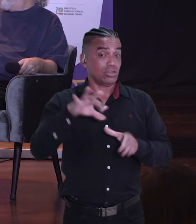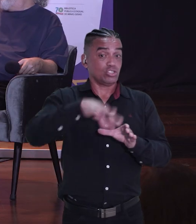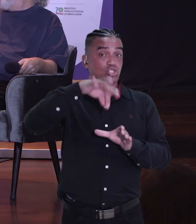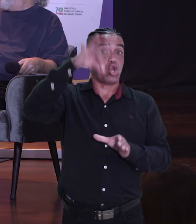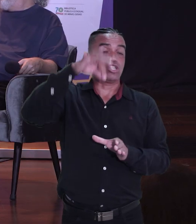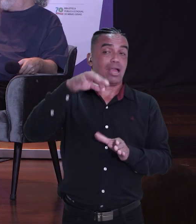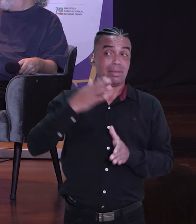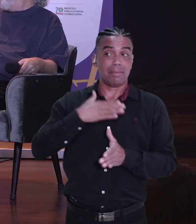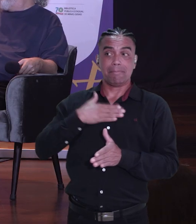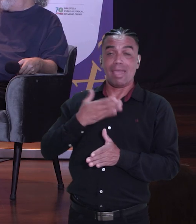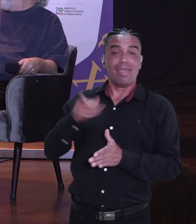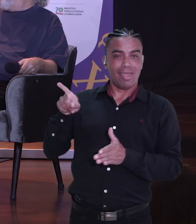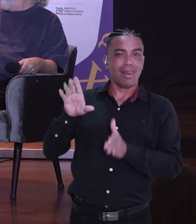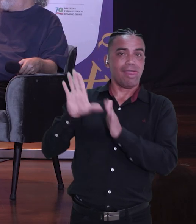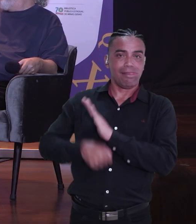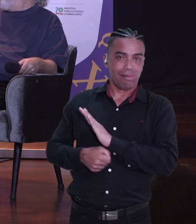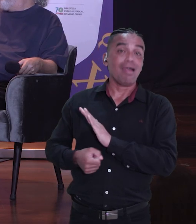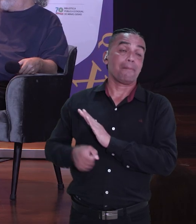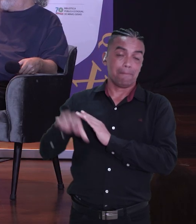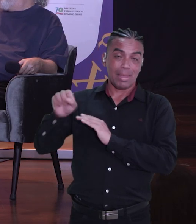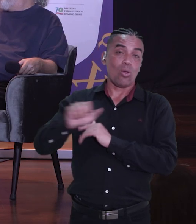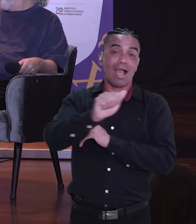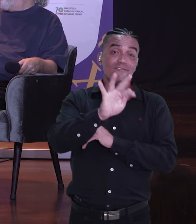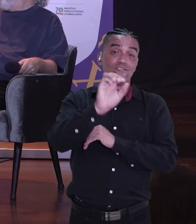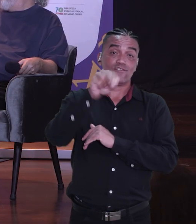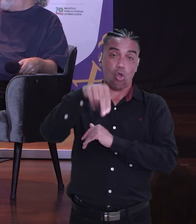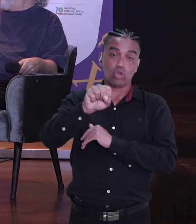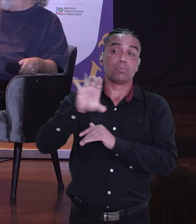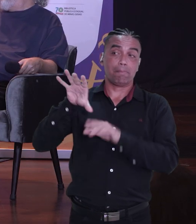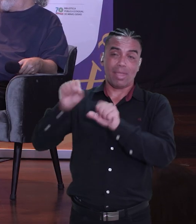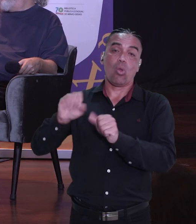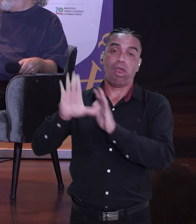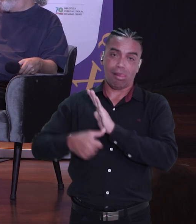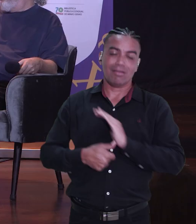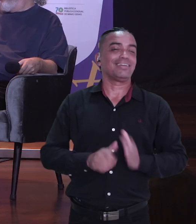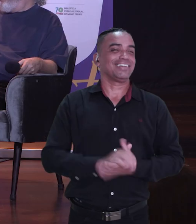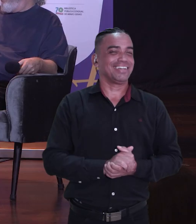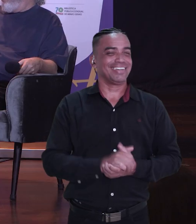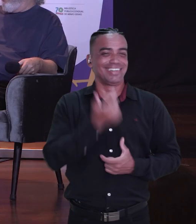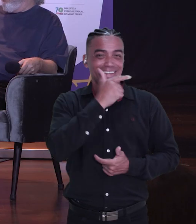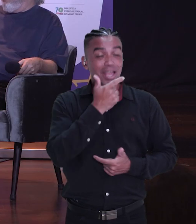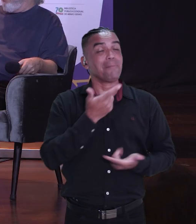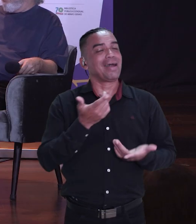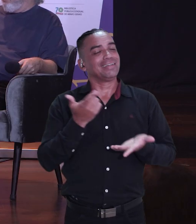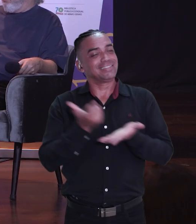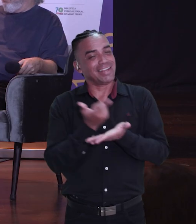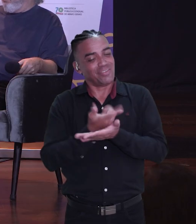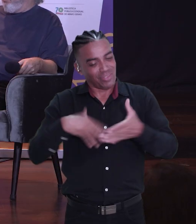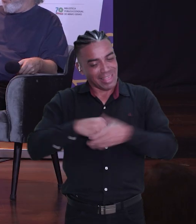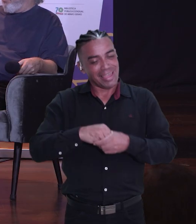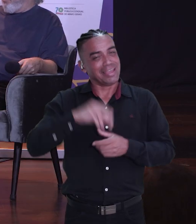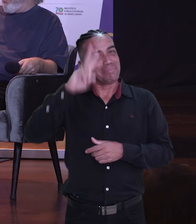fosse sorteado, mas o Afonso pegou para ele. Mas é um livro que faz muito parte